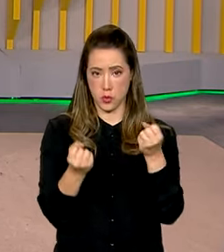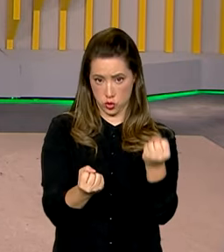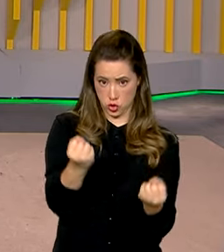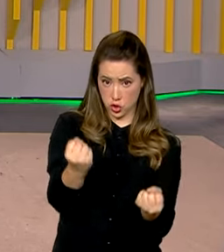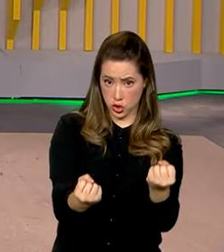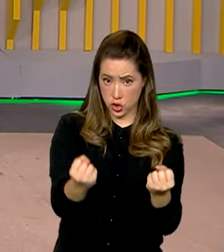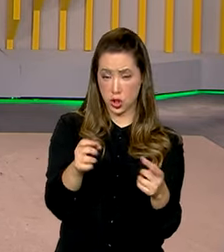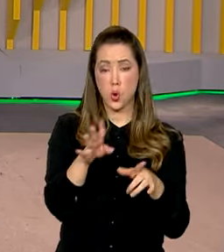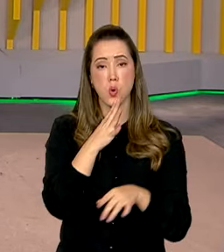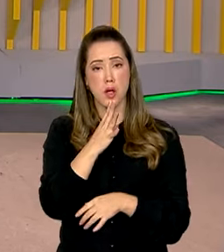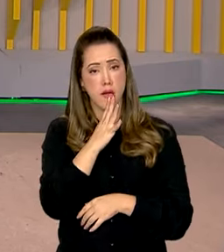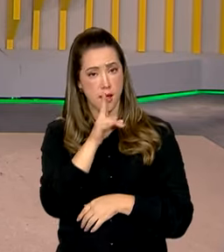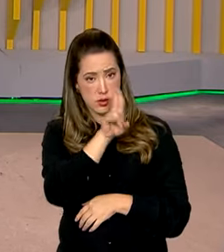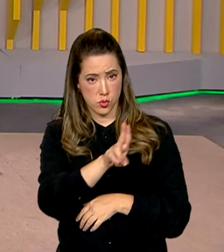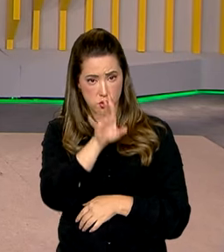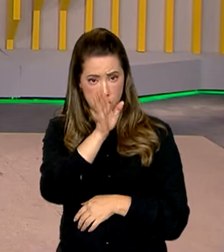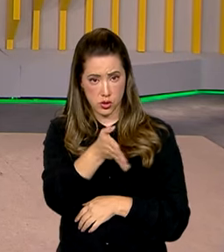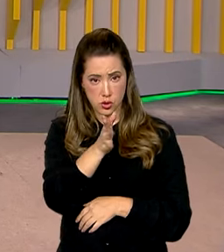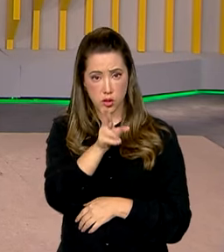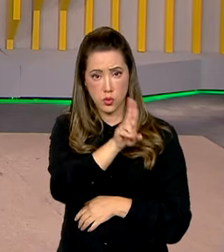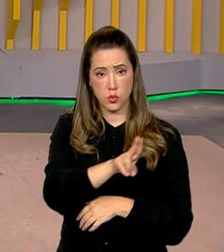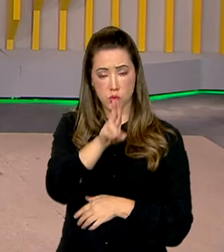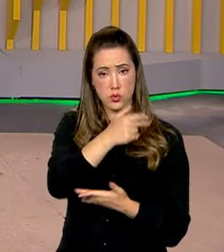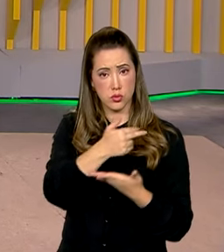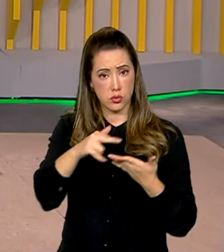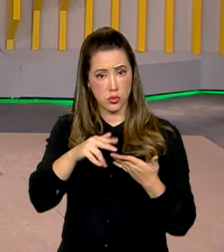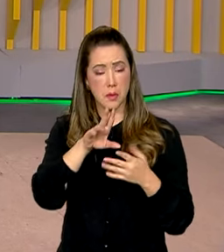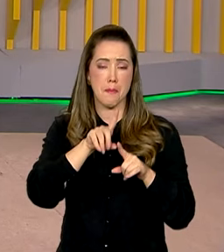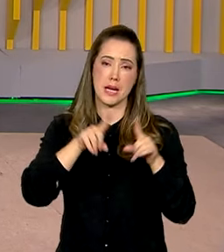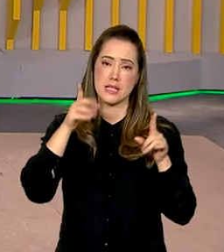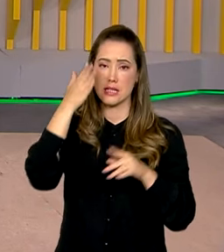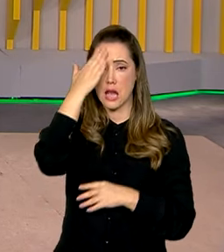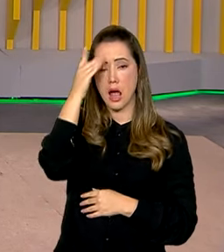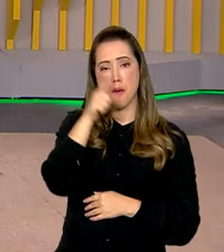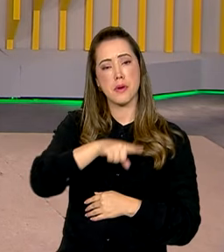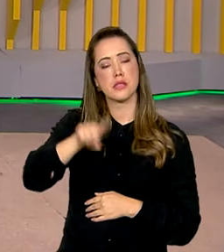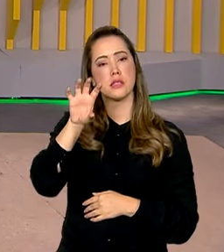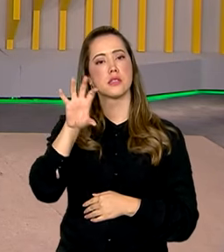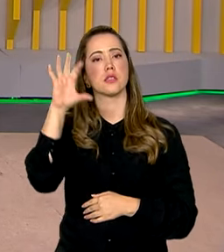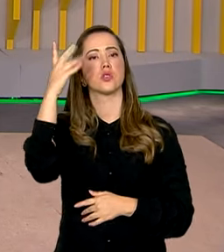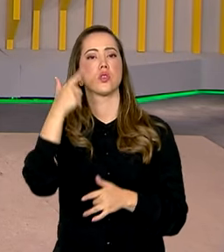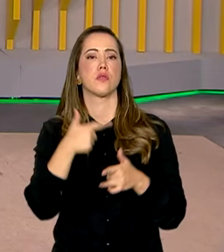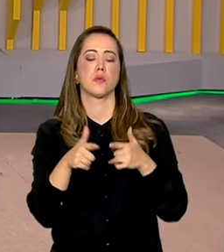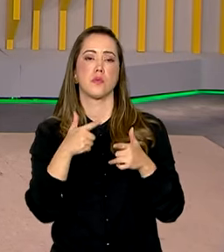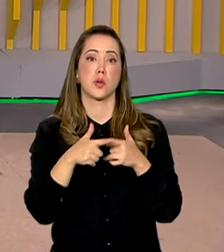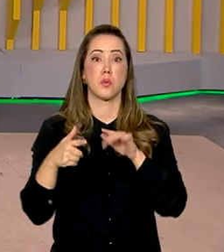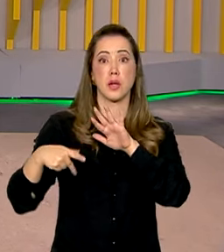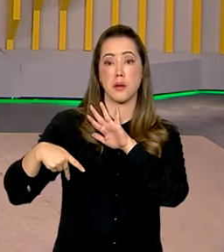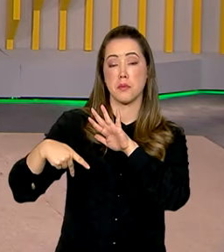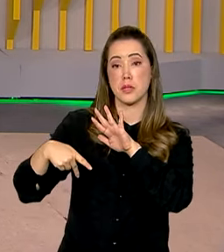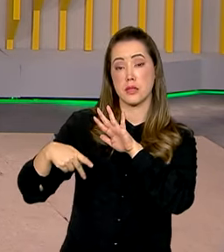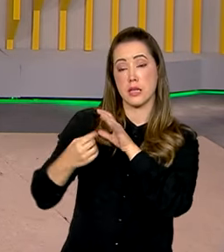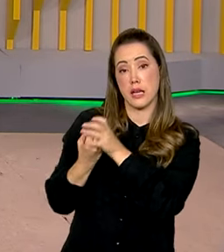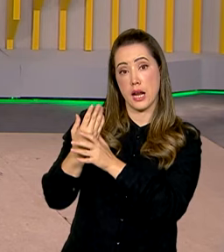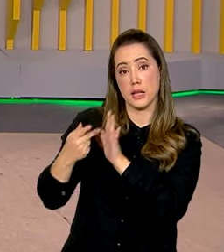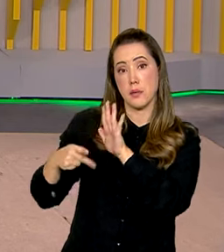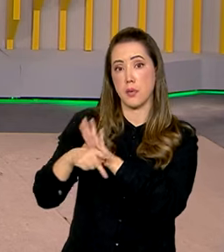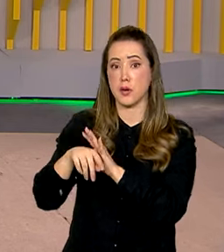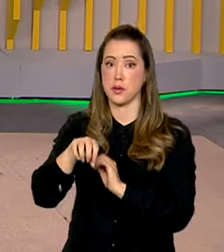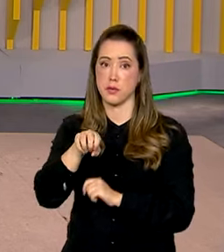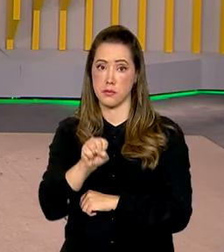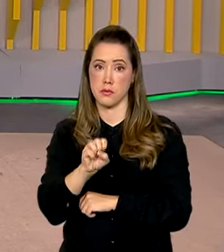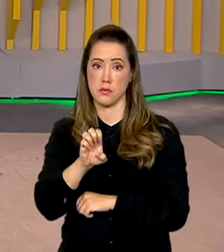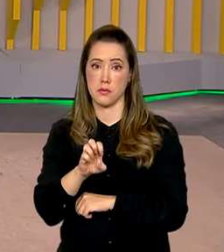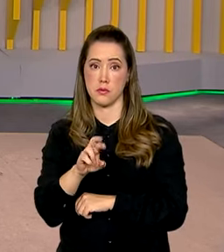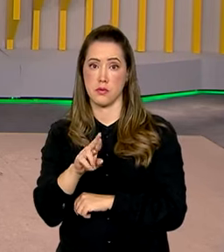até seja usuário dessas praticidades, pois saiba que elas são soluções desenvolvidas pelo SERPRO, o Serviço Federal